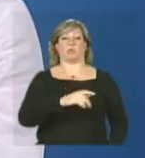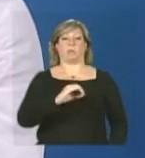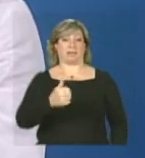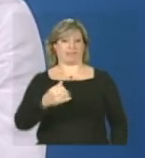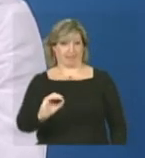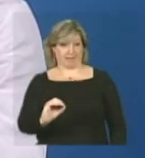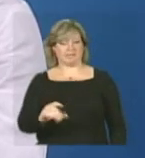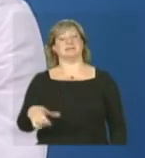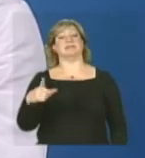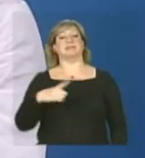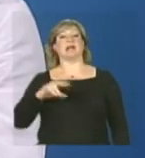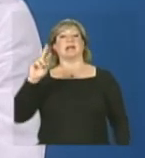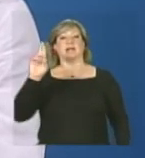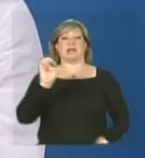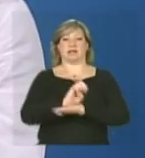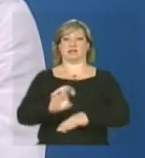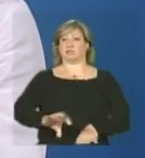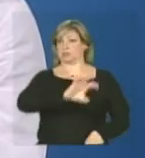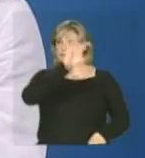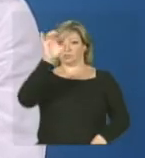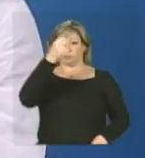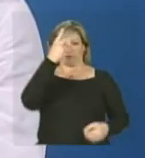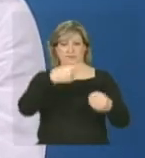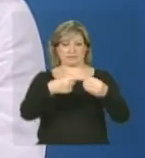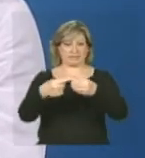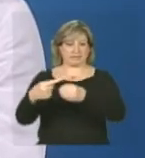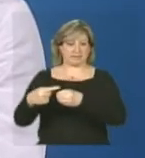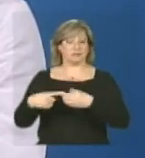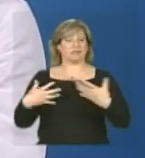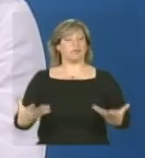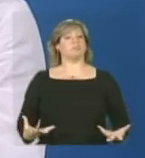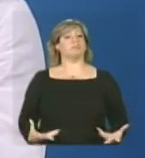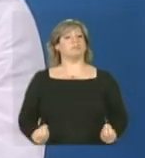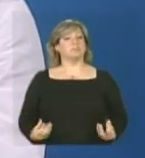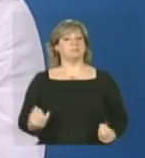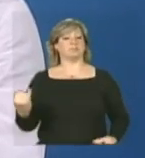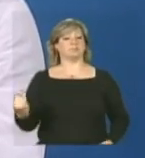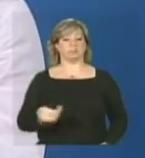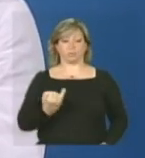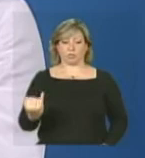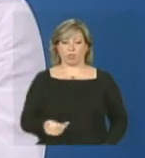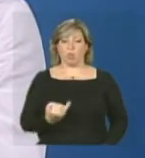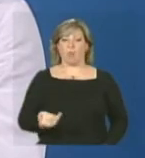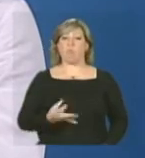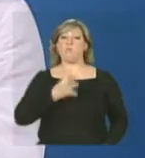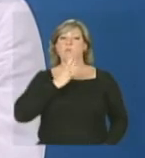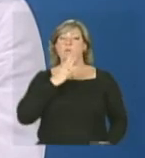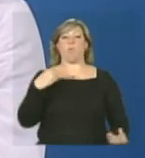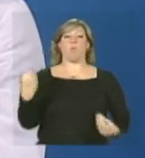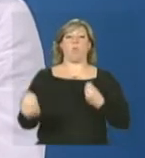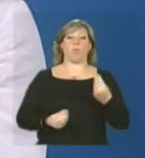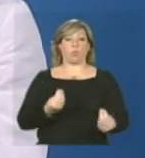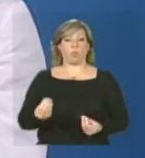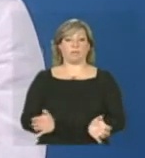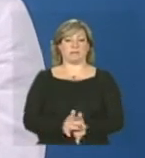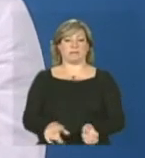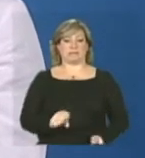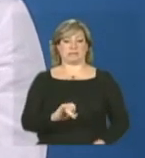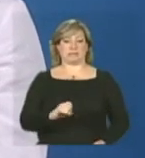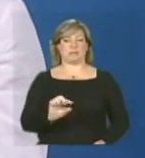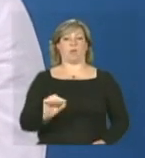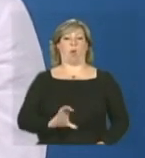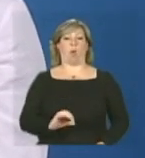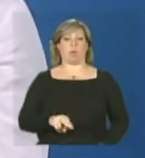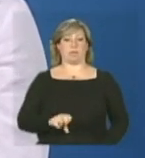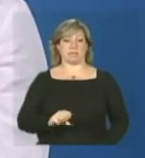as responsabilidades dos estados e municípios. Então, é muito importante conhecer quais são as instâncias que compõem o sistema, que é o